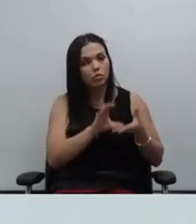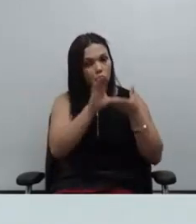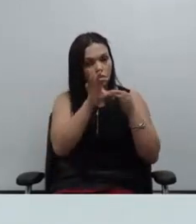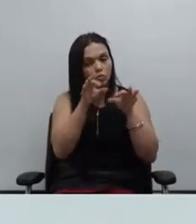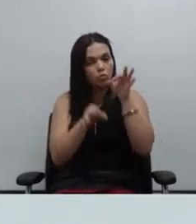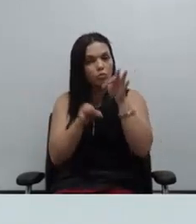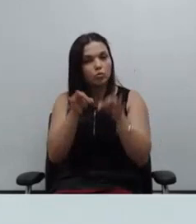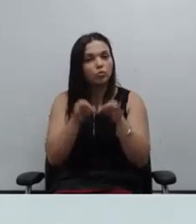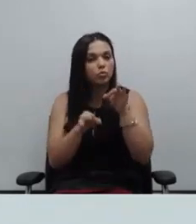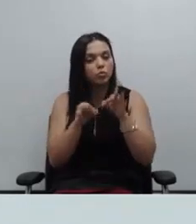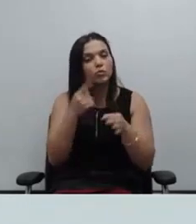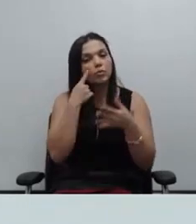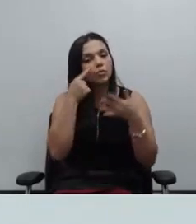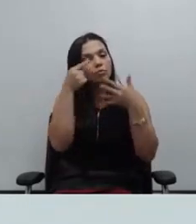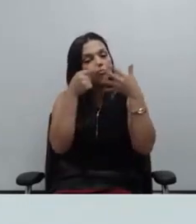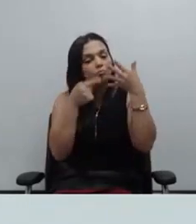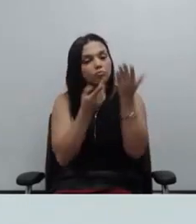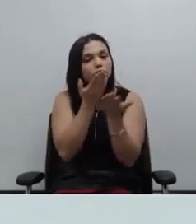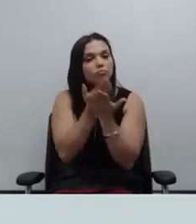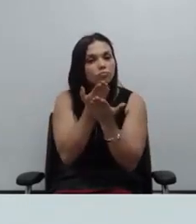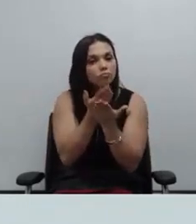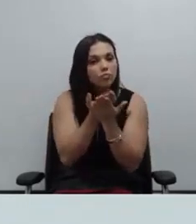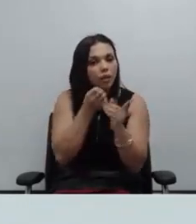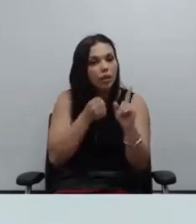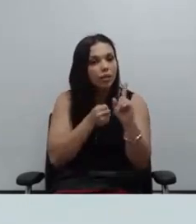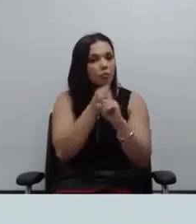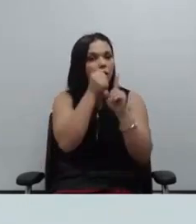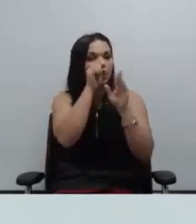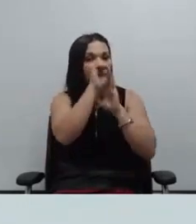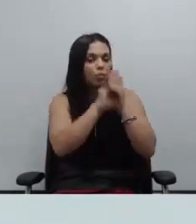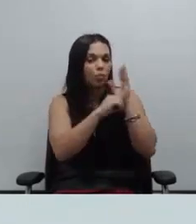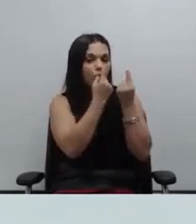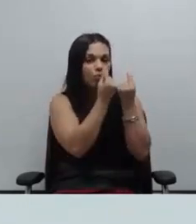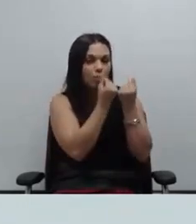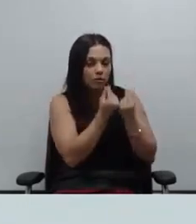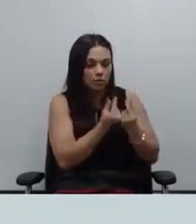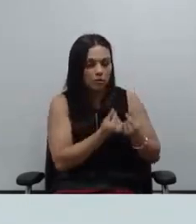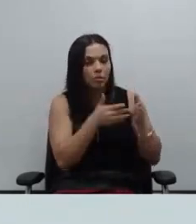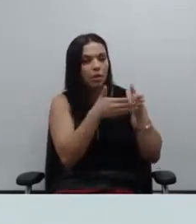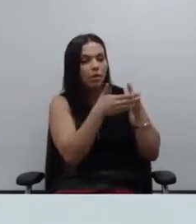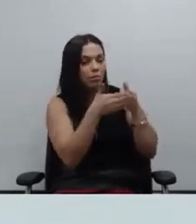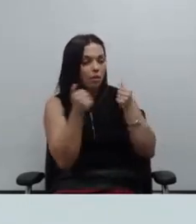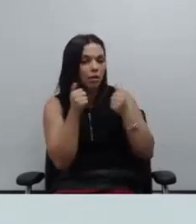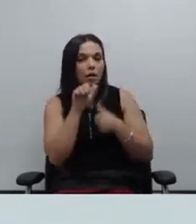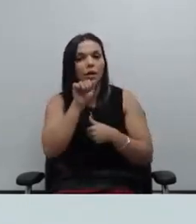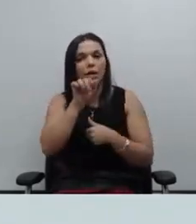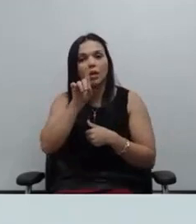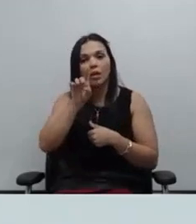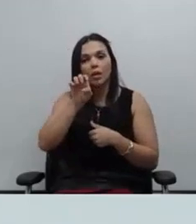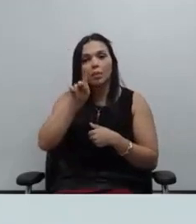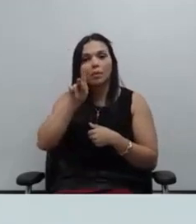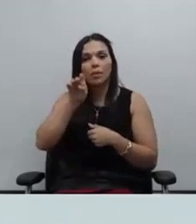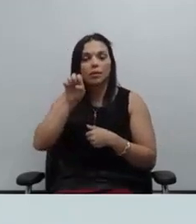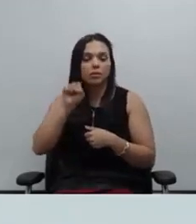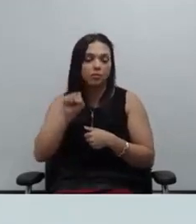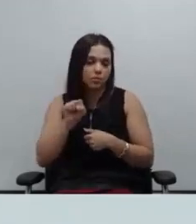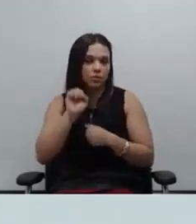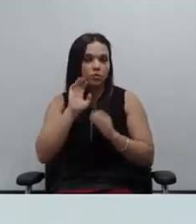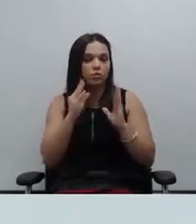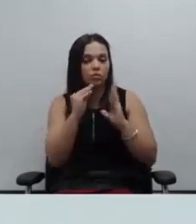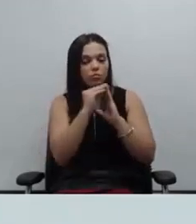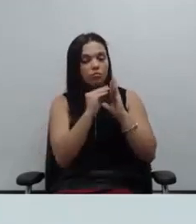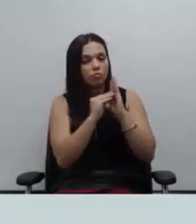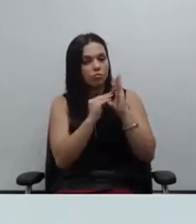em diligências para que fosse elaborado estudo de impacto orçamentário acerca do pedido das DPESP, que já aportou aos autos,